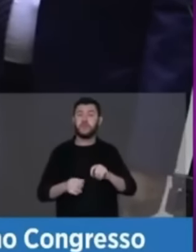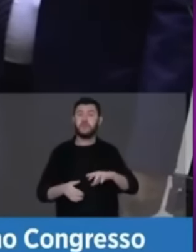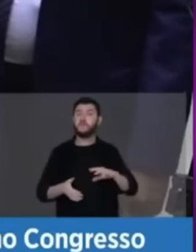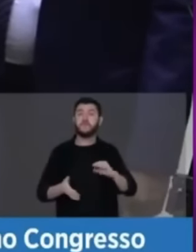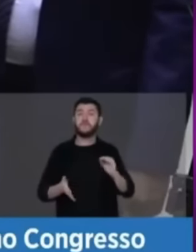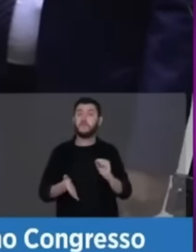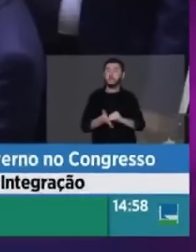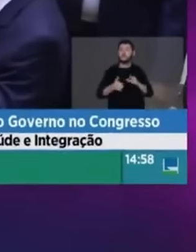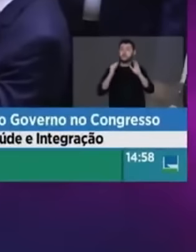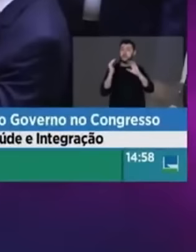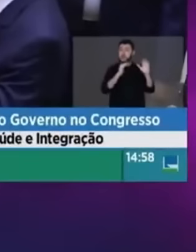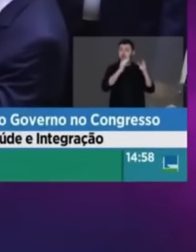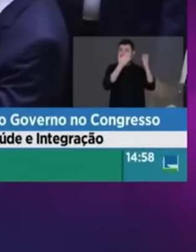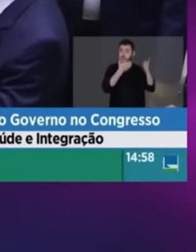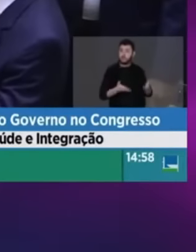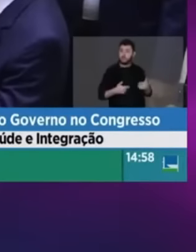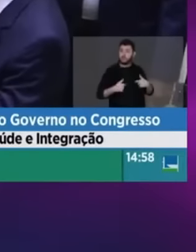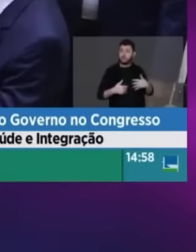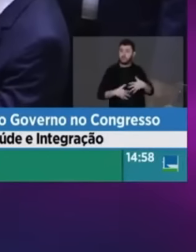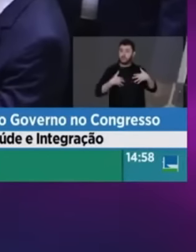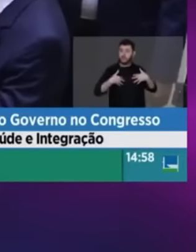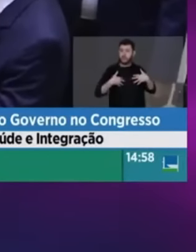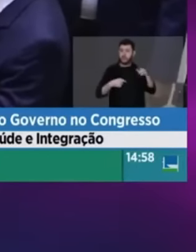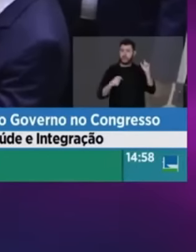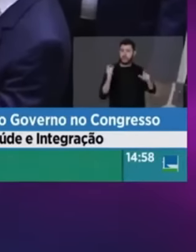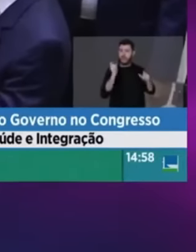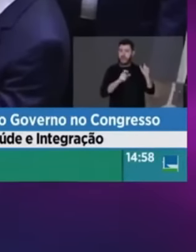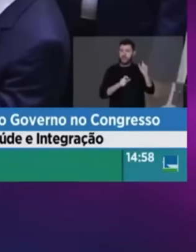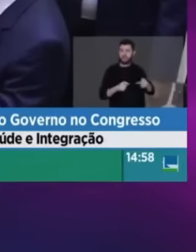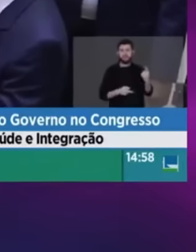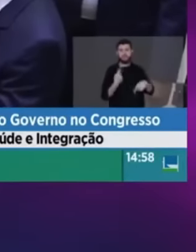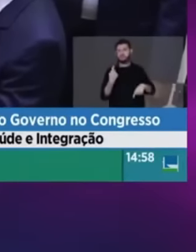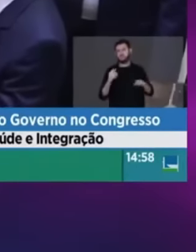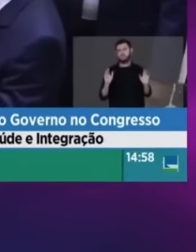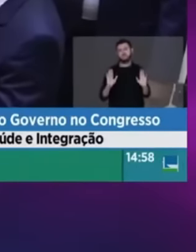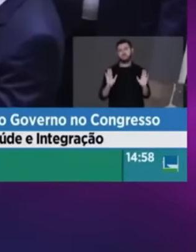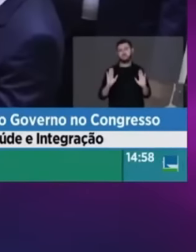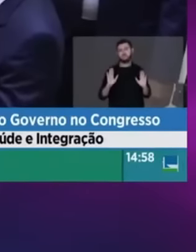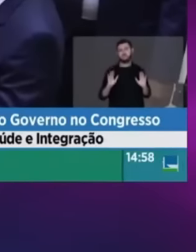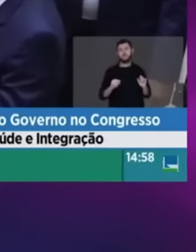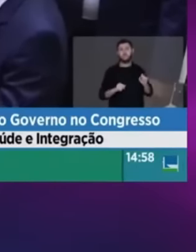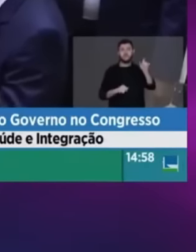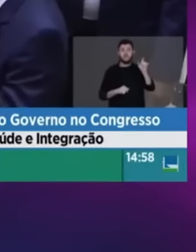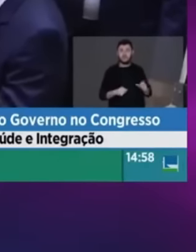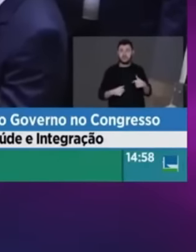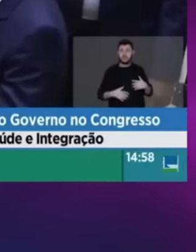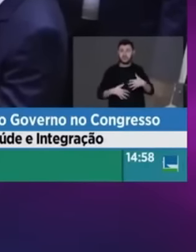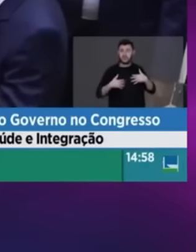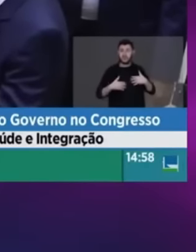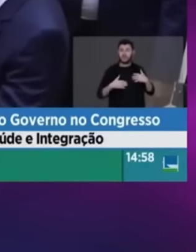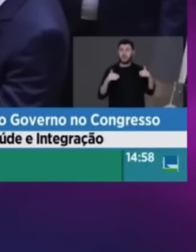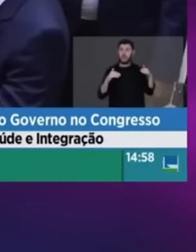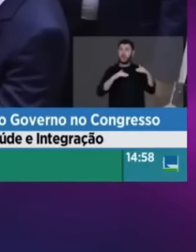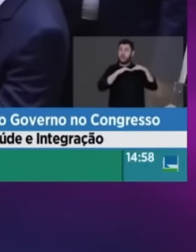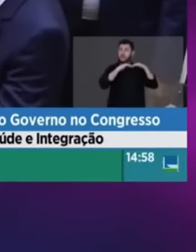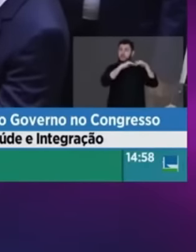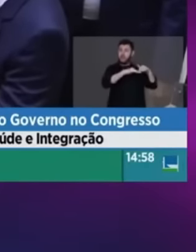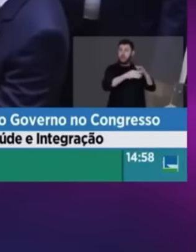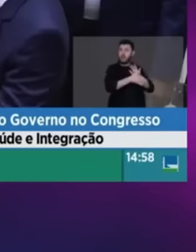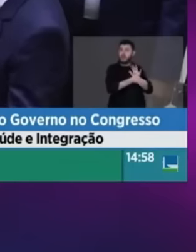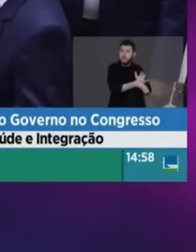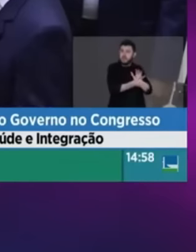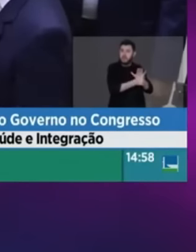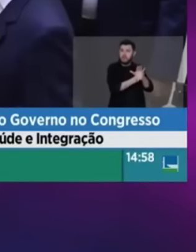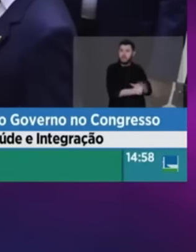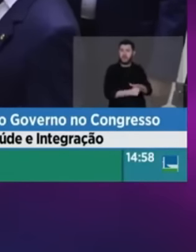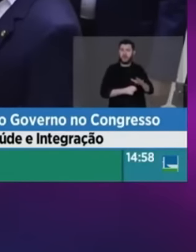porque vossa excelência não merece esse tipo de ataque vossa excelência não merece esse tipo de Ofensa da